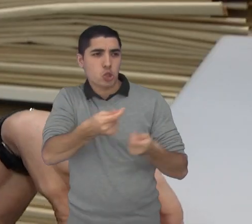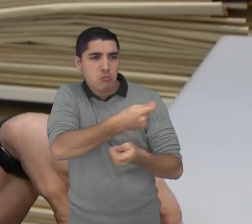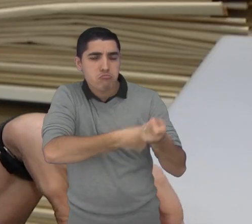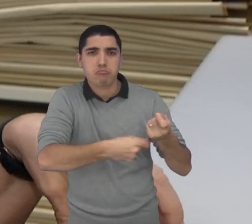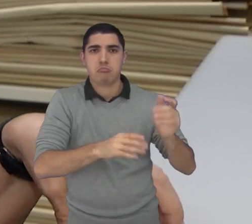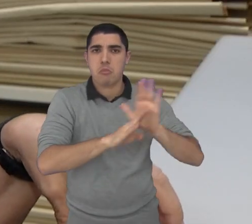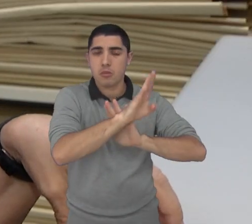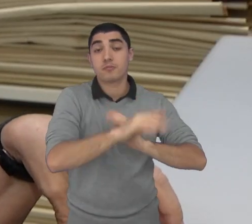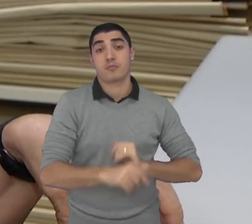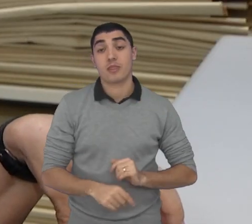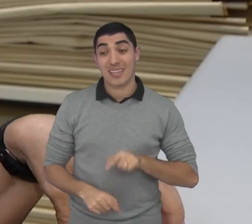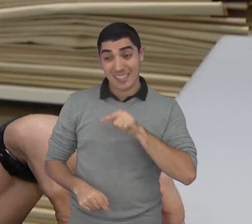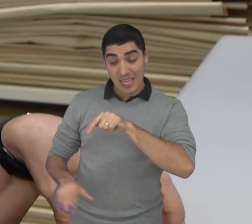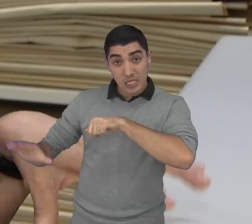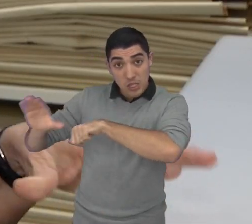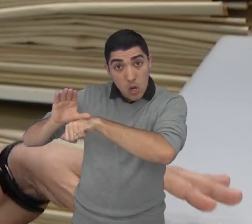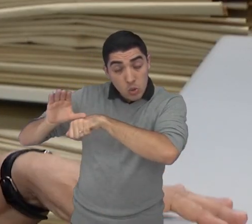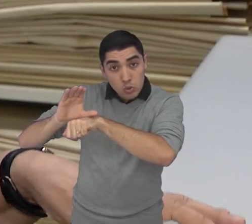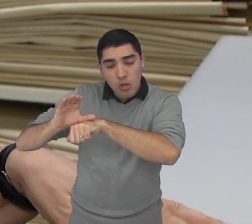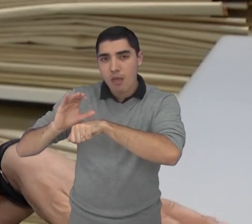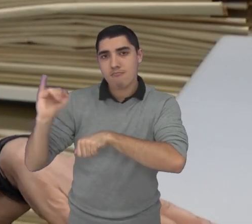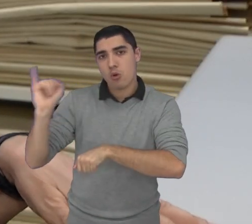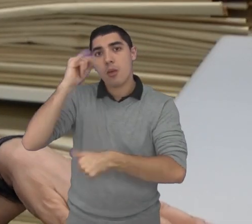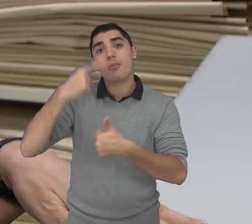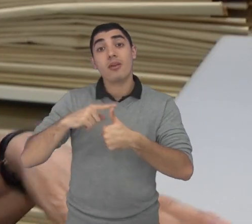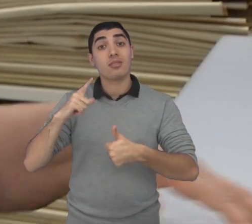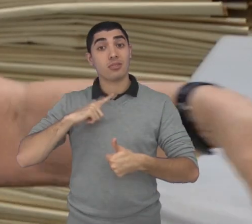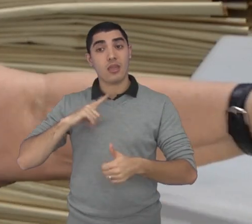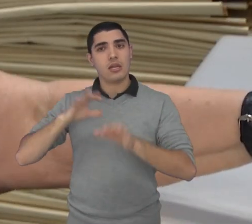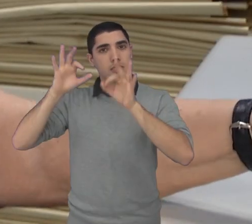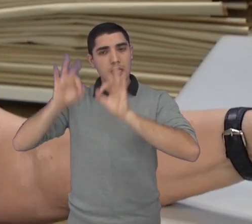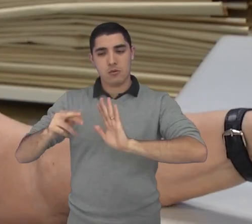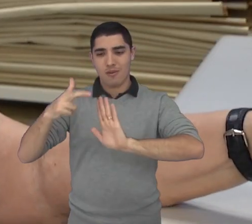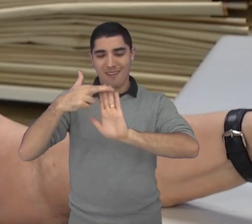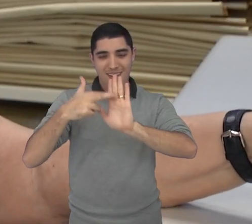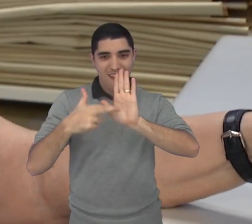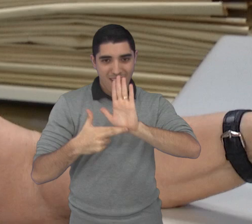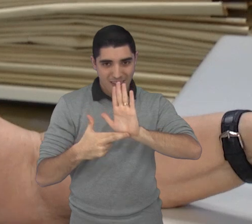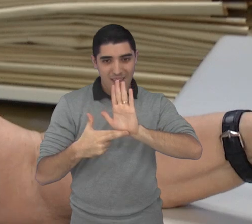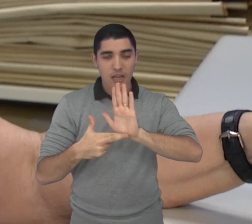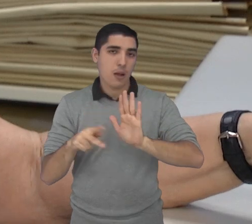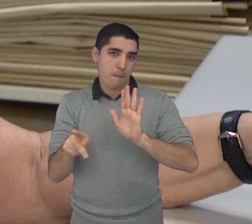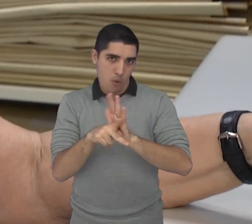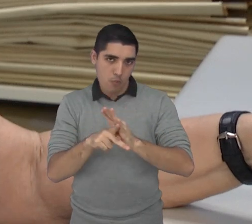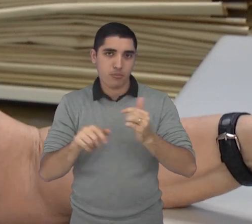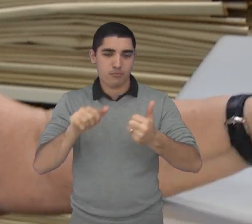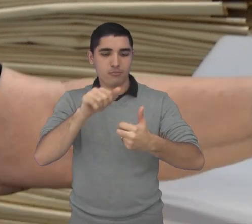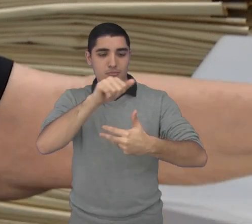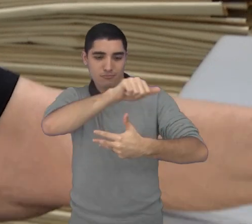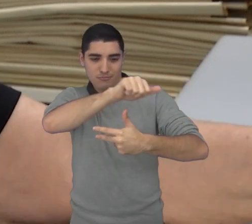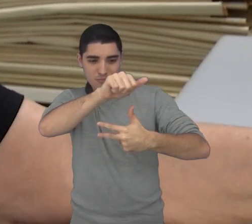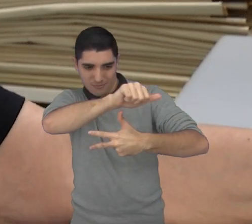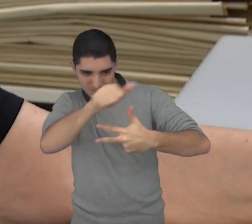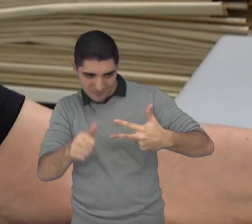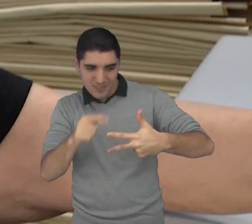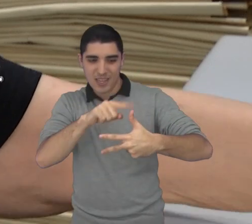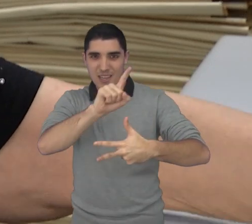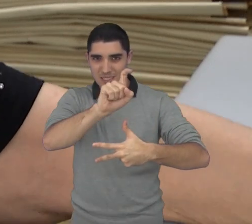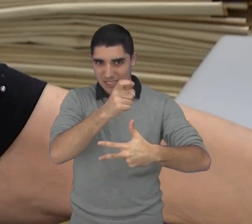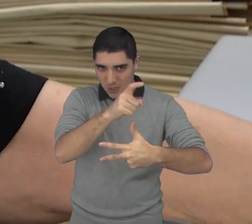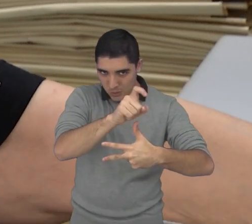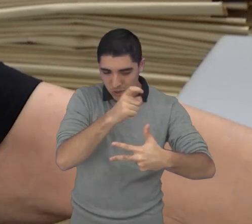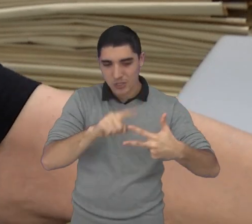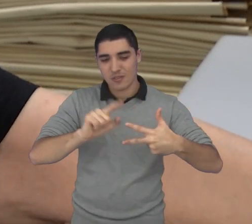uma Constituição muito interessante porque ela tem os princípios liberais. Então, ela vai ter os 3